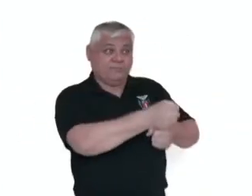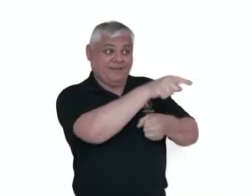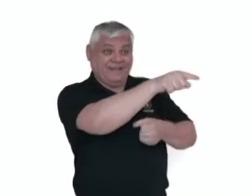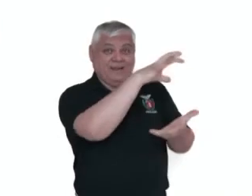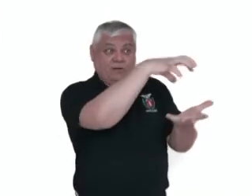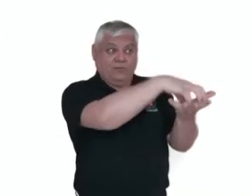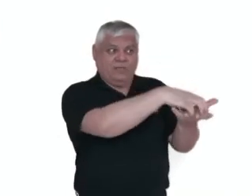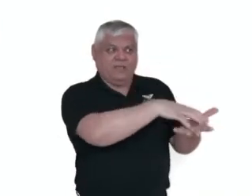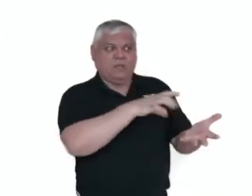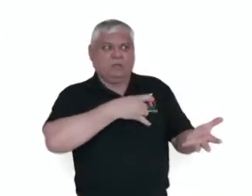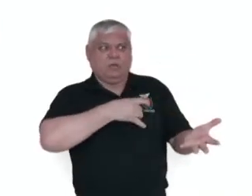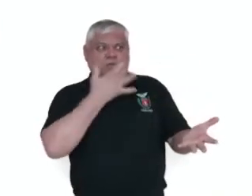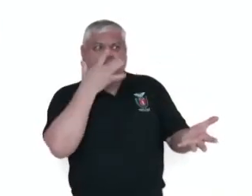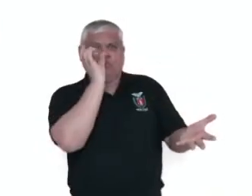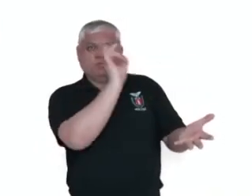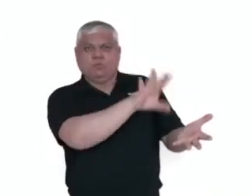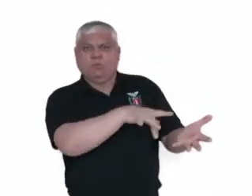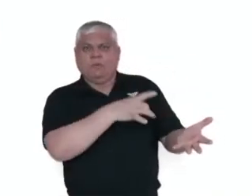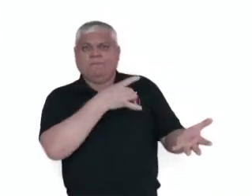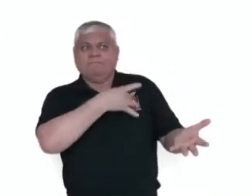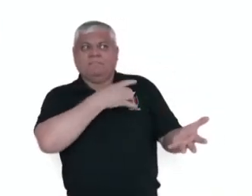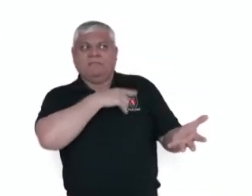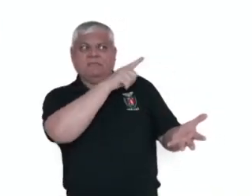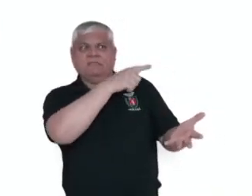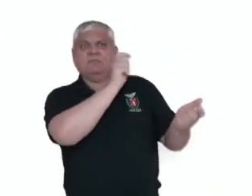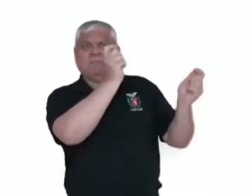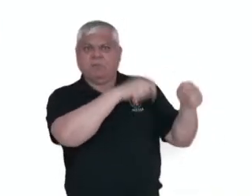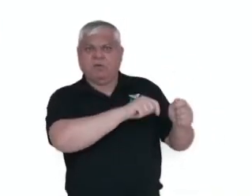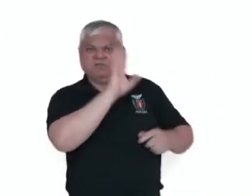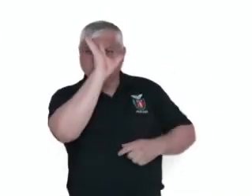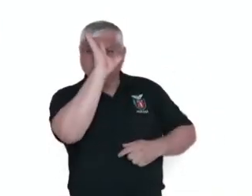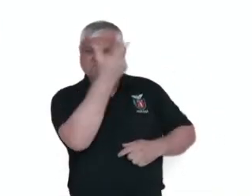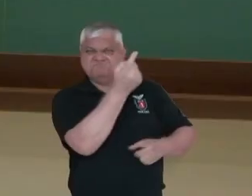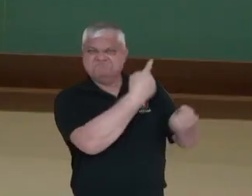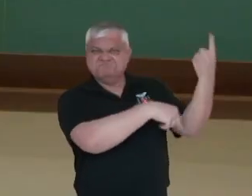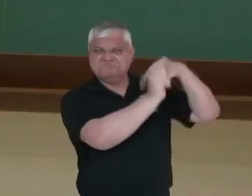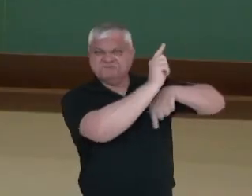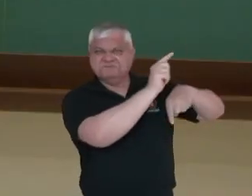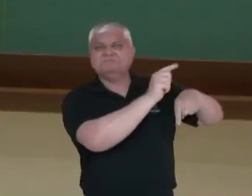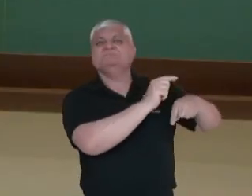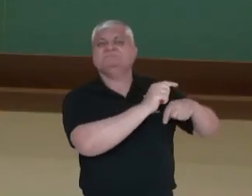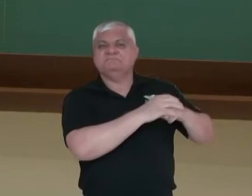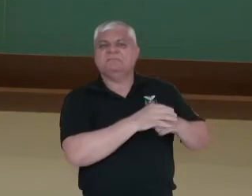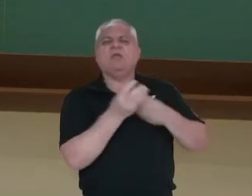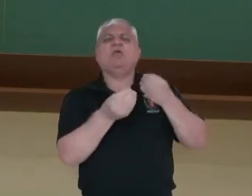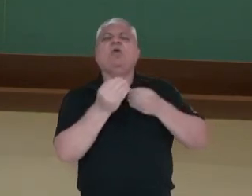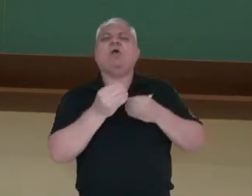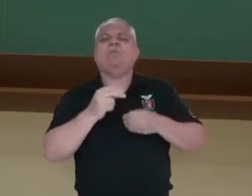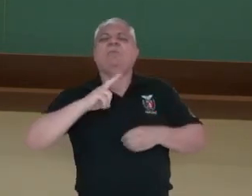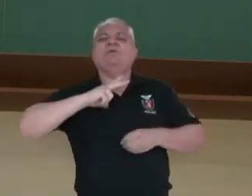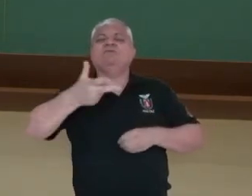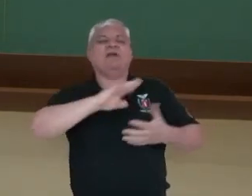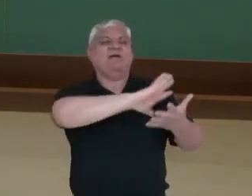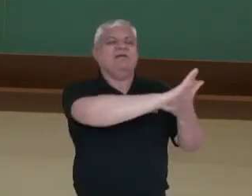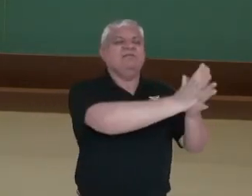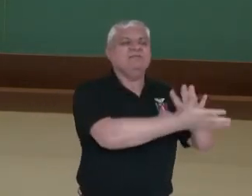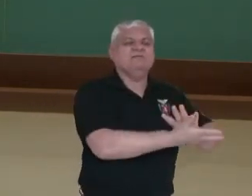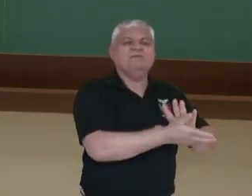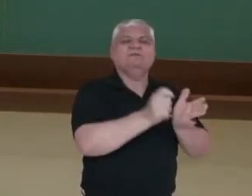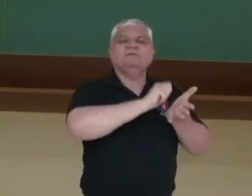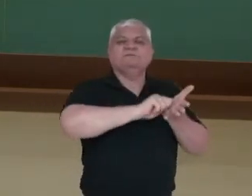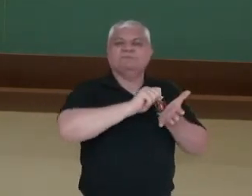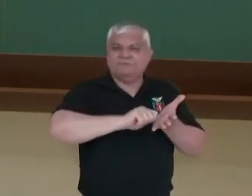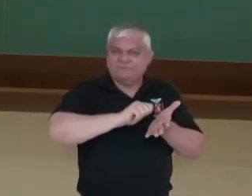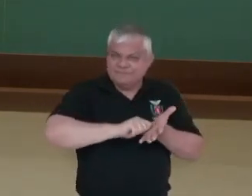escravista. Como a coroa portuguesa conseguiu destruir o Quilombo de Palmares? Então vocês vão copiar essa questão no caderno de